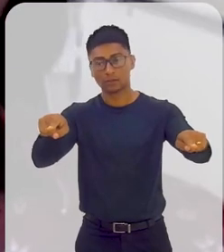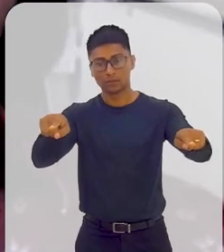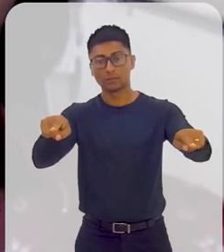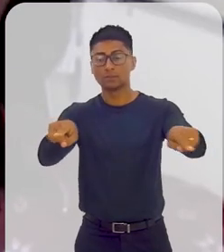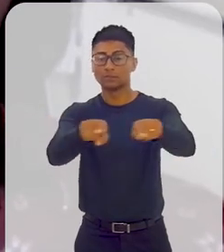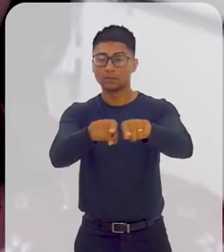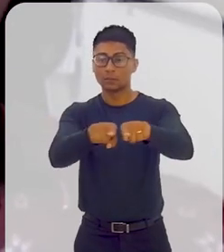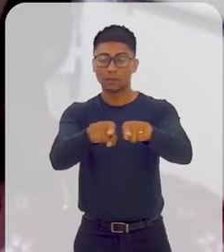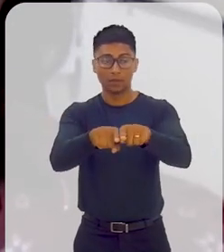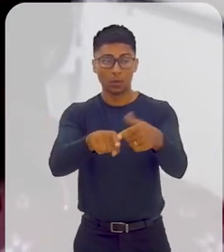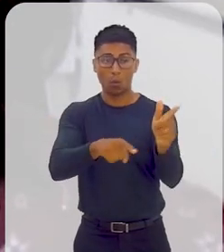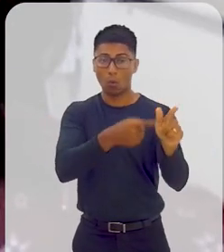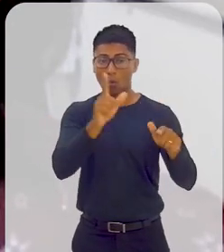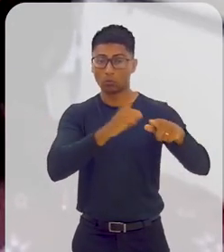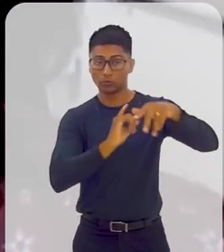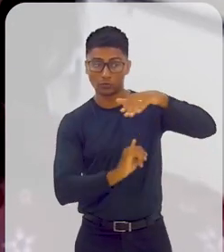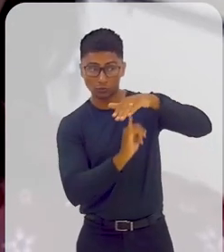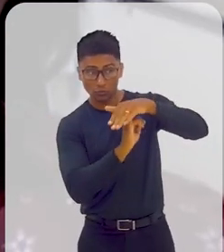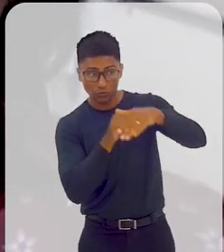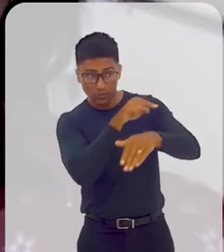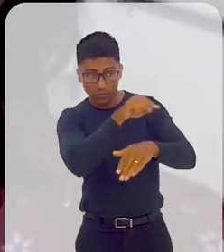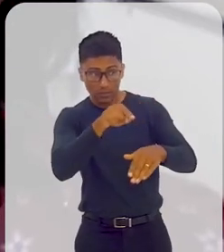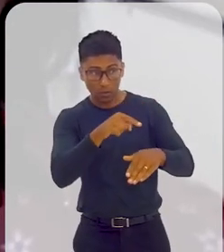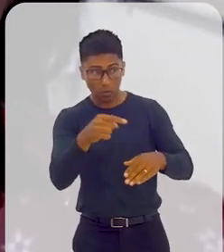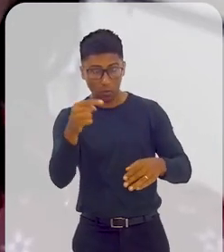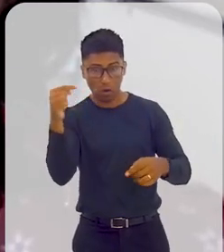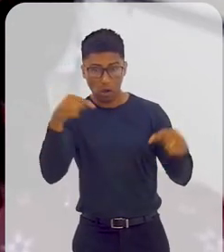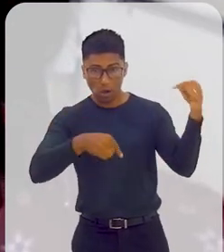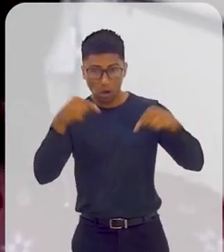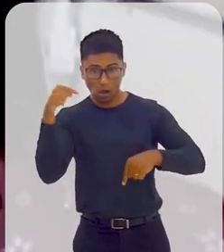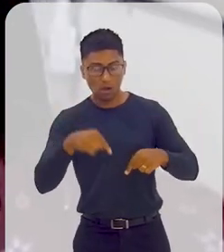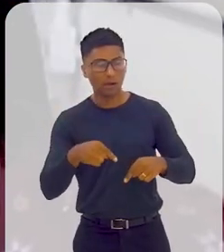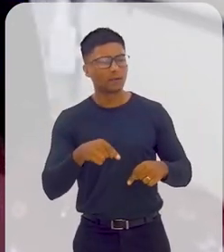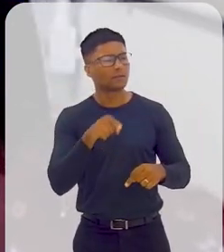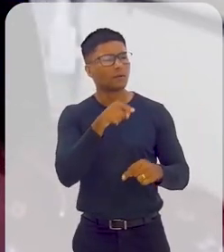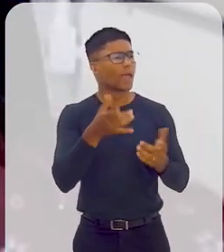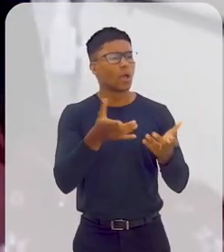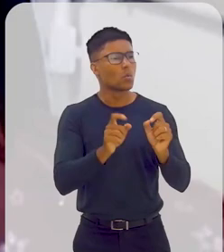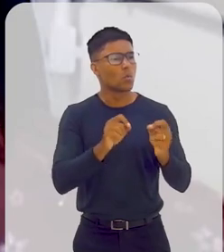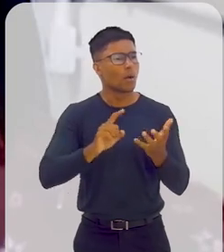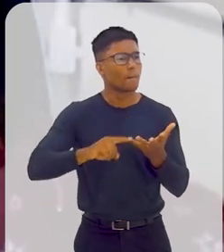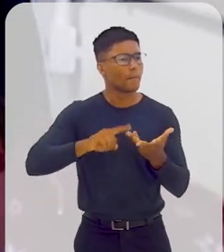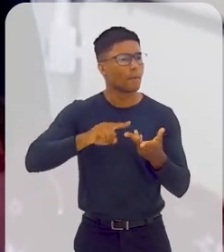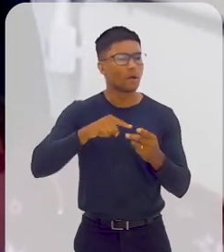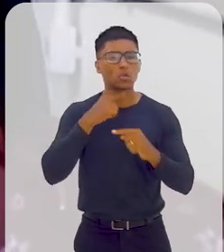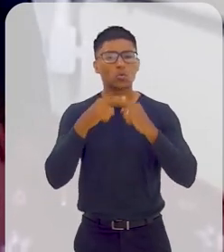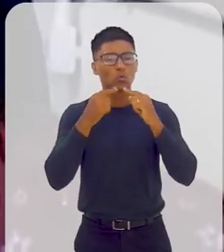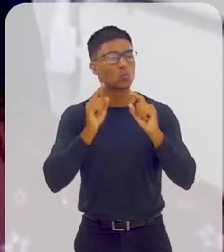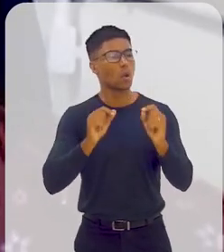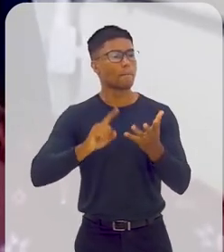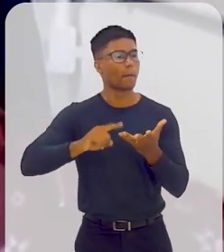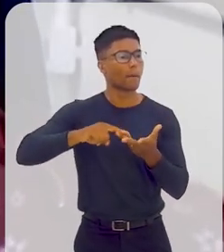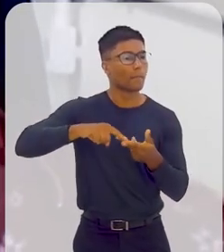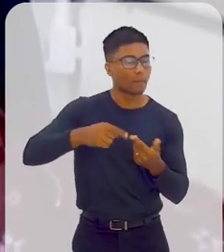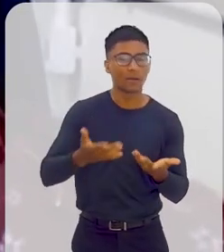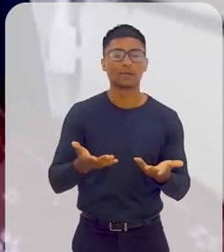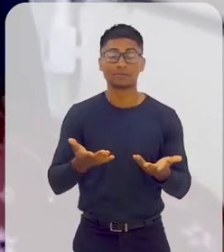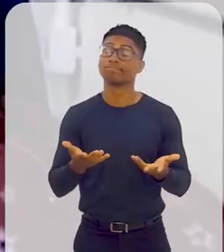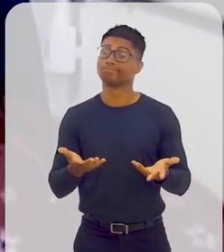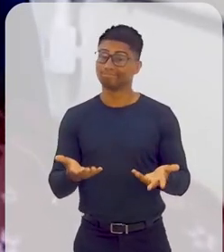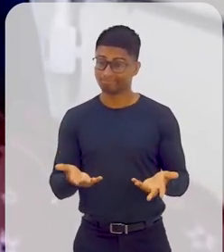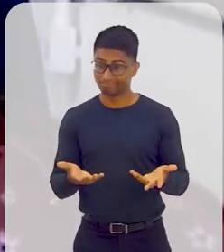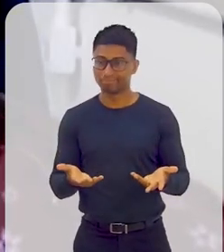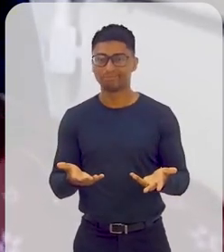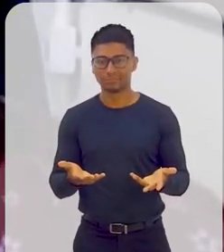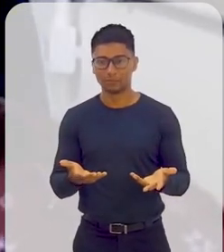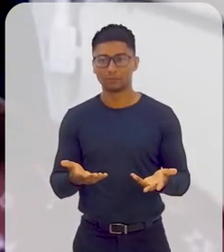outros participantes do fórum aquilo que se espera, que se questiona, que tem dúvidas e que possa ser insumo para